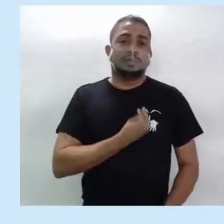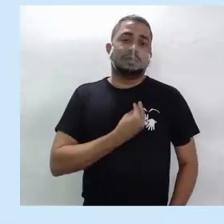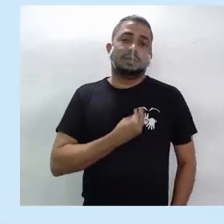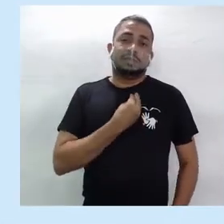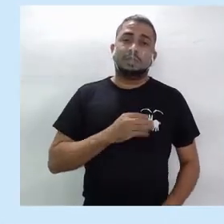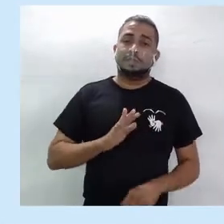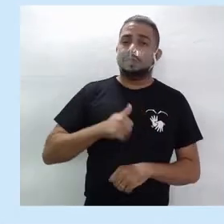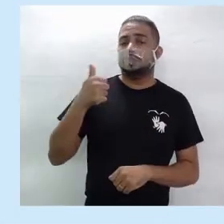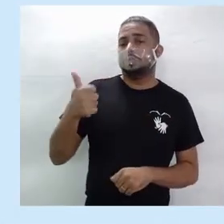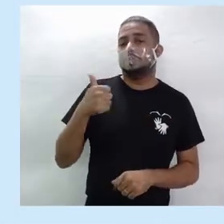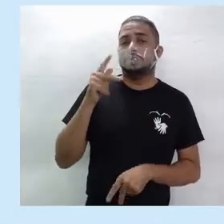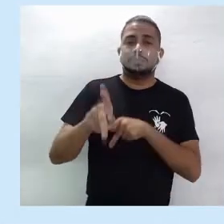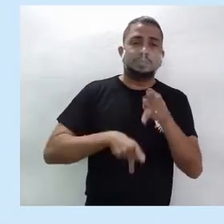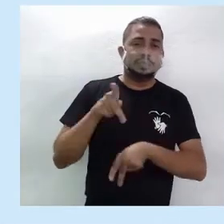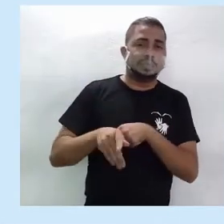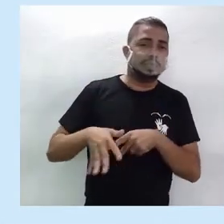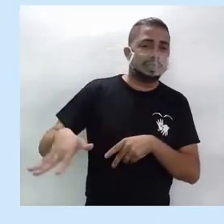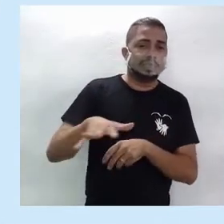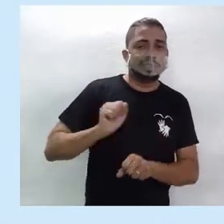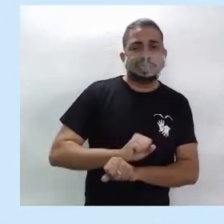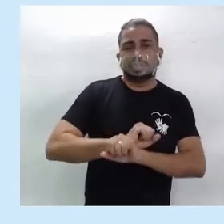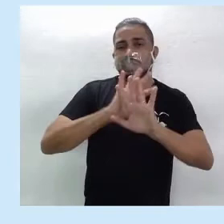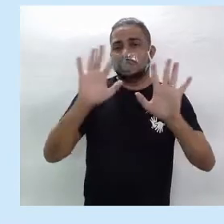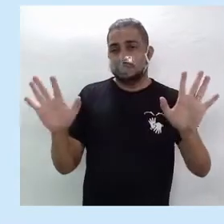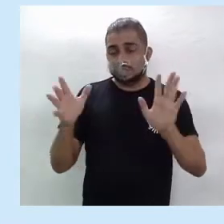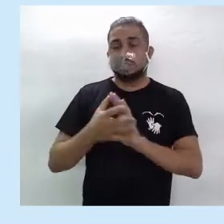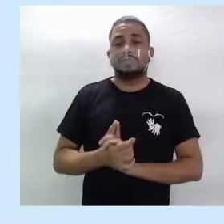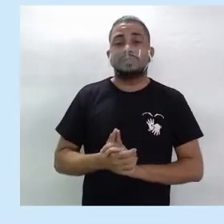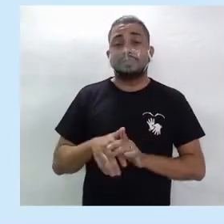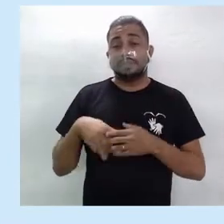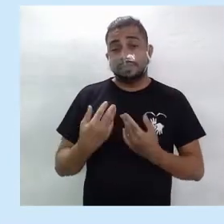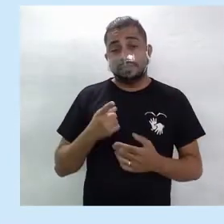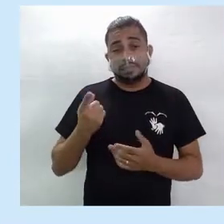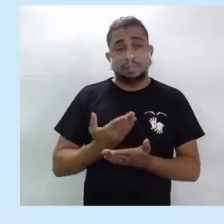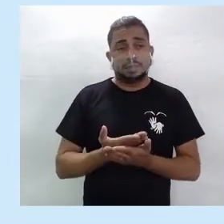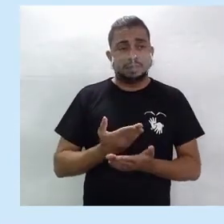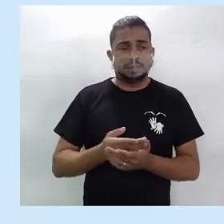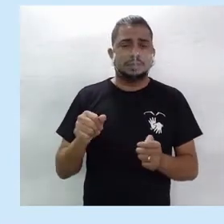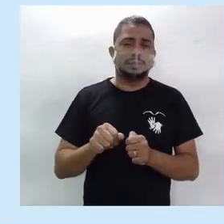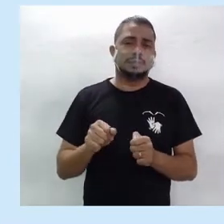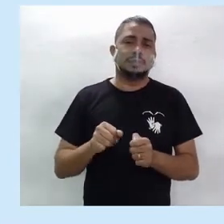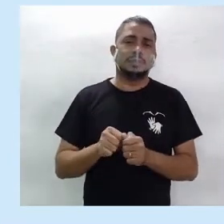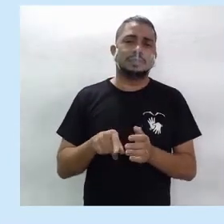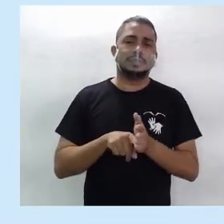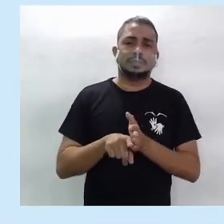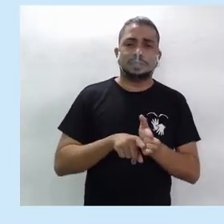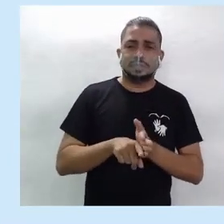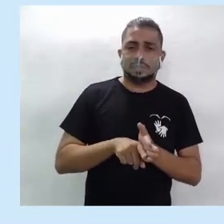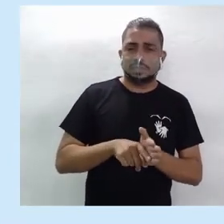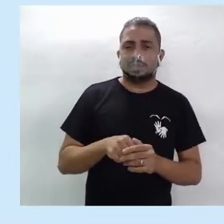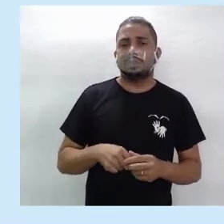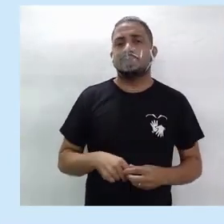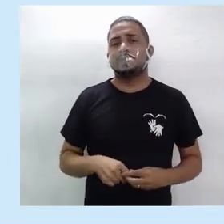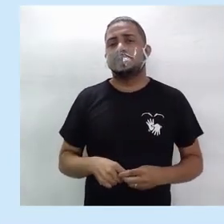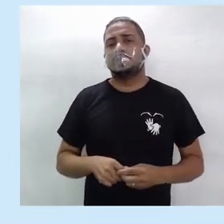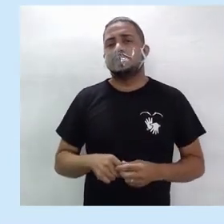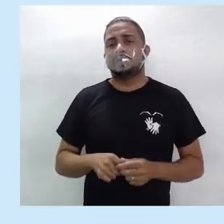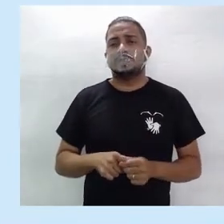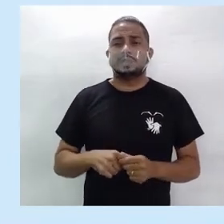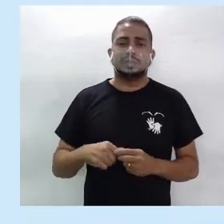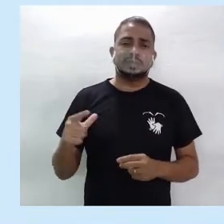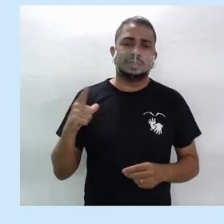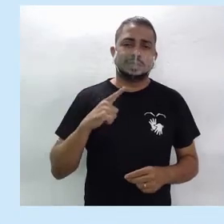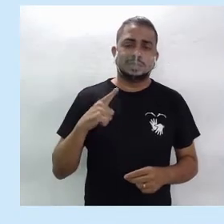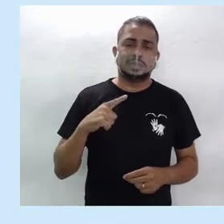que as populações que vivem nas áreas mais claras? Gente, esse estudo foi feito por meio de pesquisa, tá? Por exemplo, chegaram em